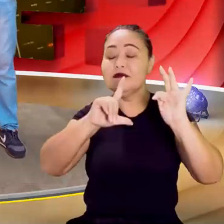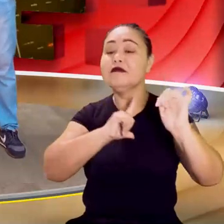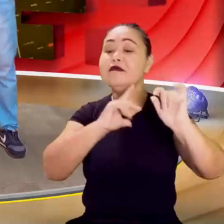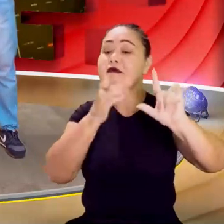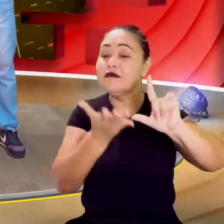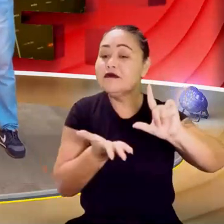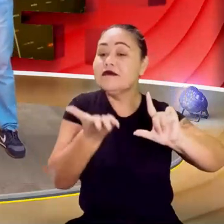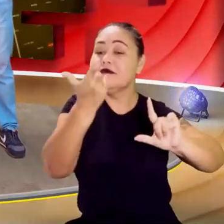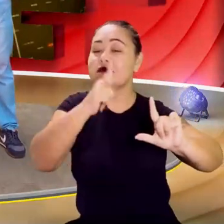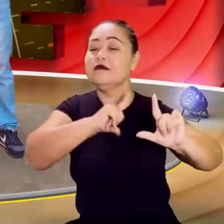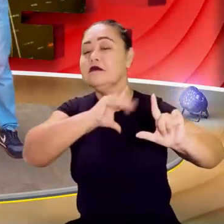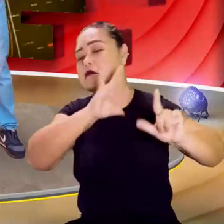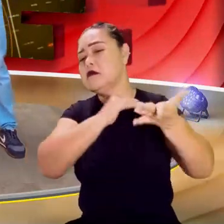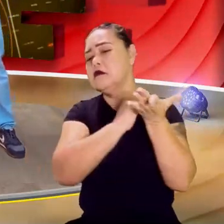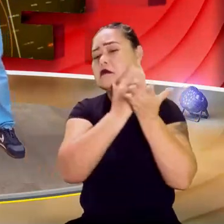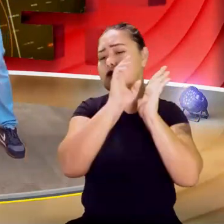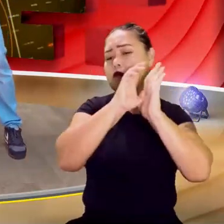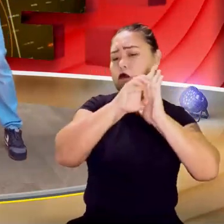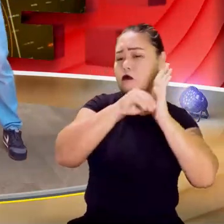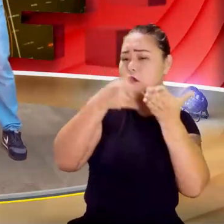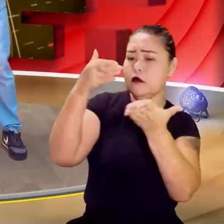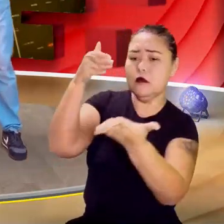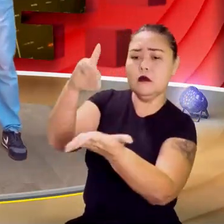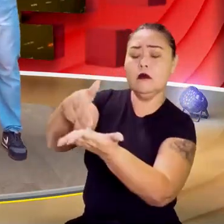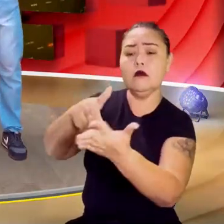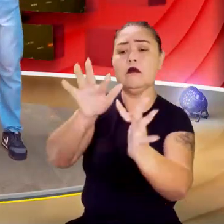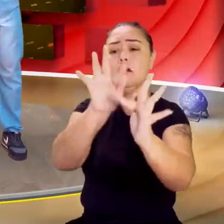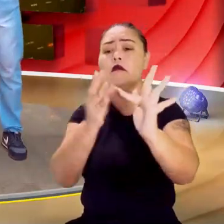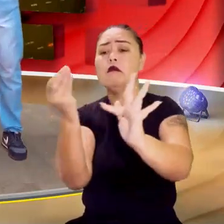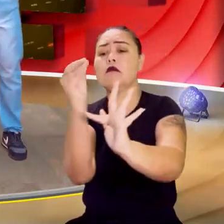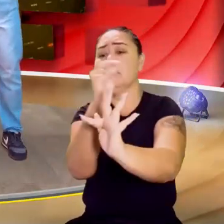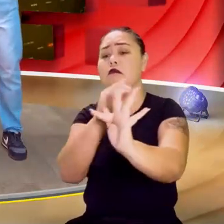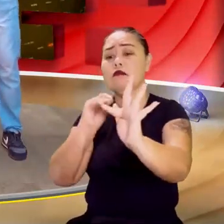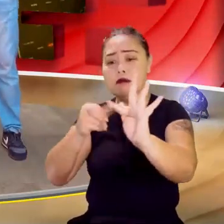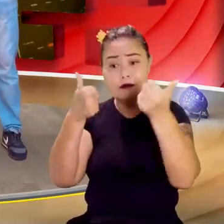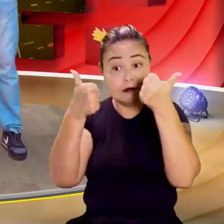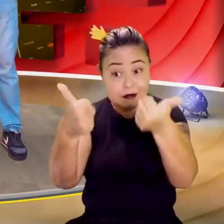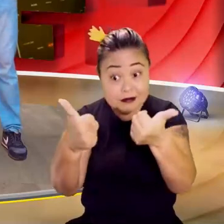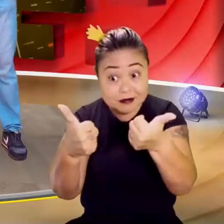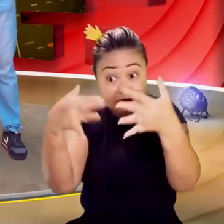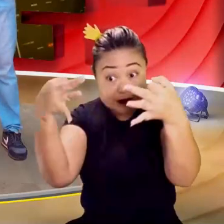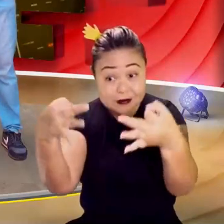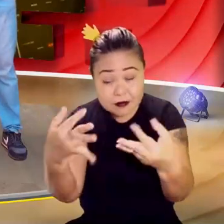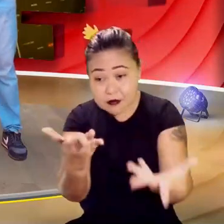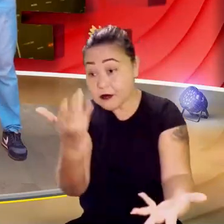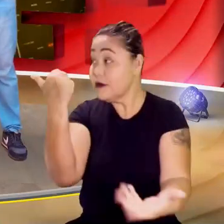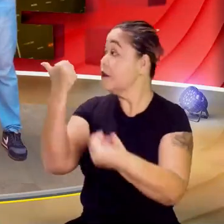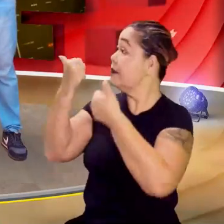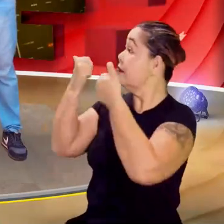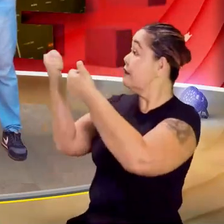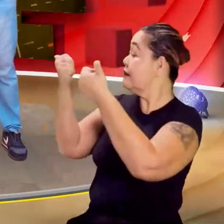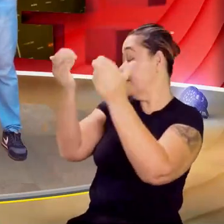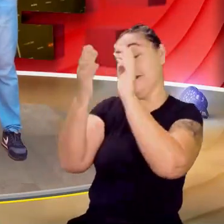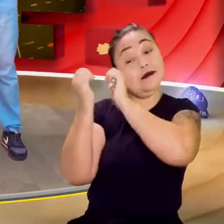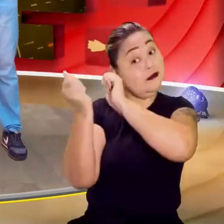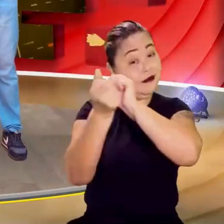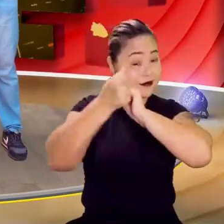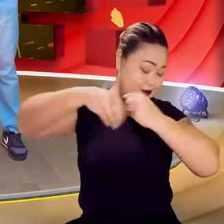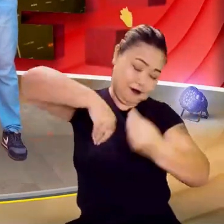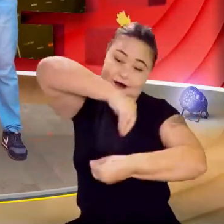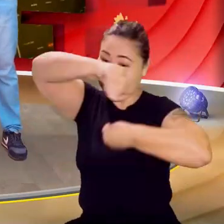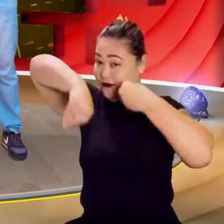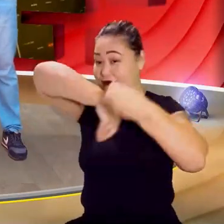logarítmica, desde o seu conceito até o seu gráfico. Perfeito. Certo? Então vamos lá, professora Aldelina, junto